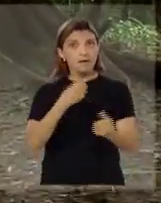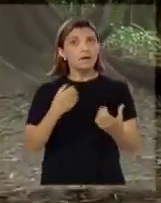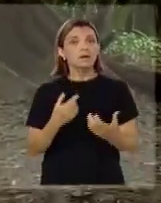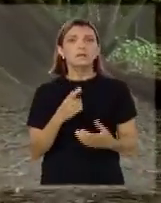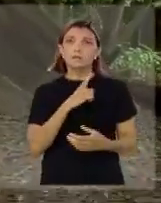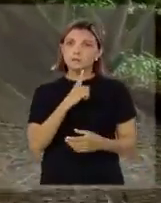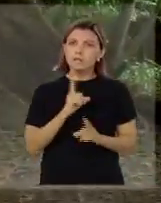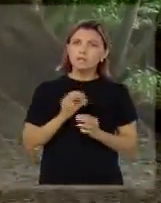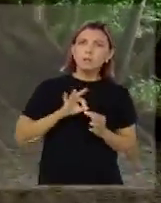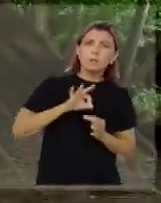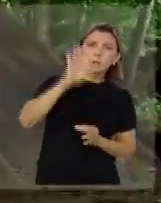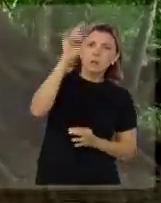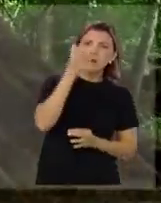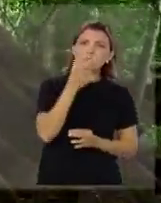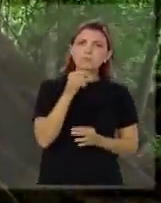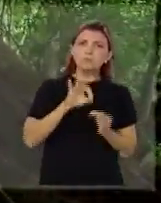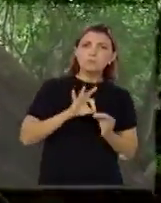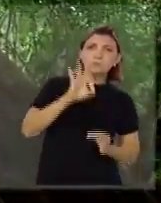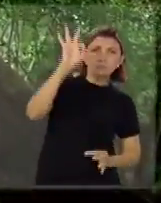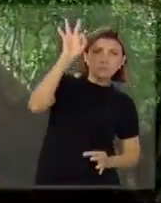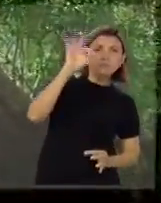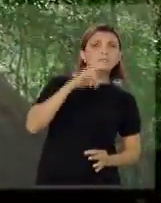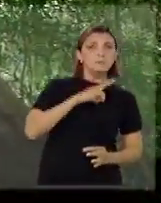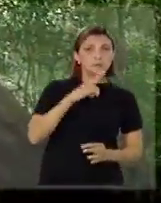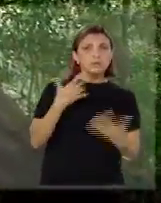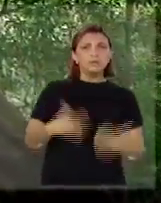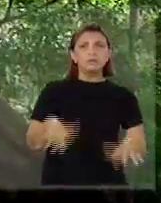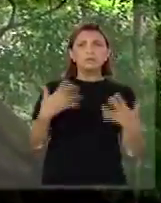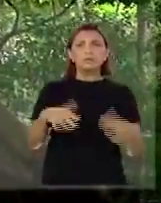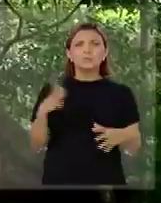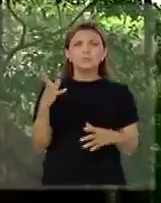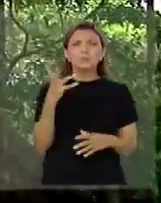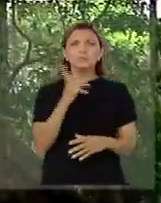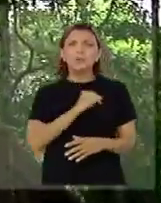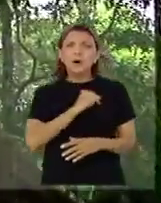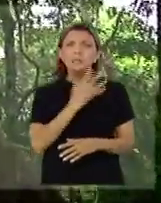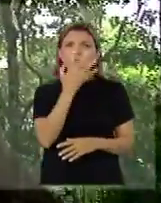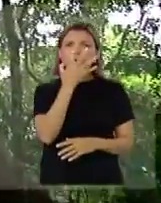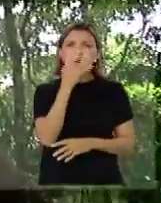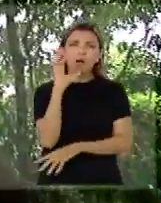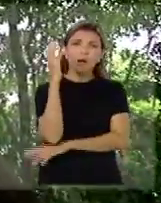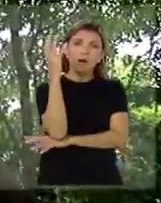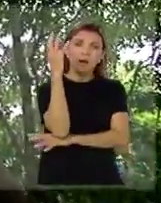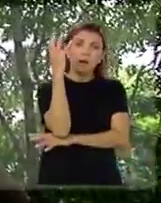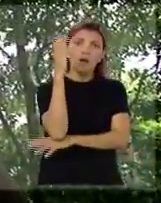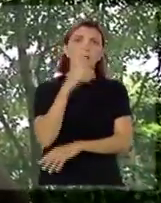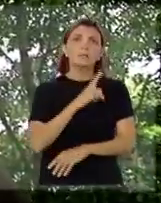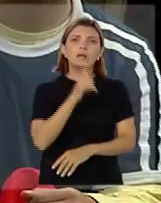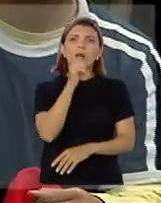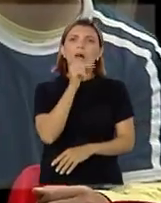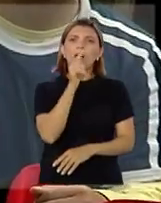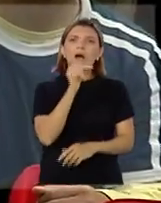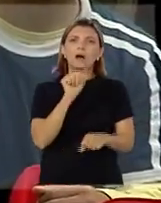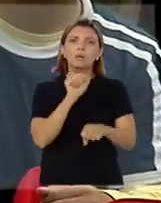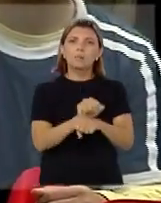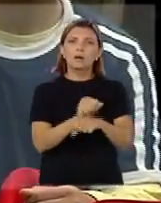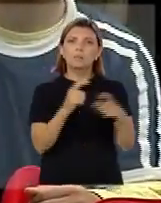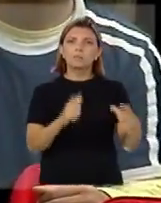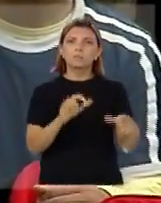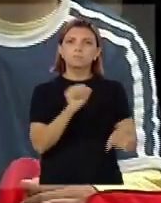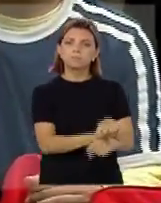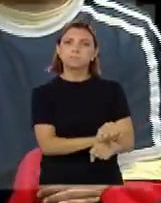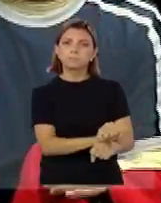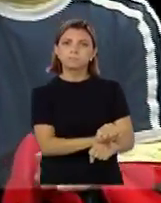árvore que chega a 20 metros de altura. Gente, mas com uma sombra desse tamanho, acho que vai ter que ser um filme de suspense, né? A água aqui fica um